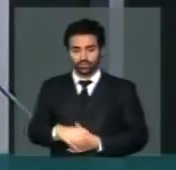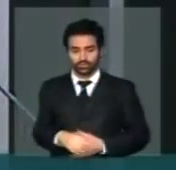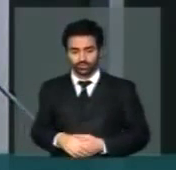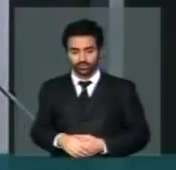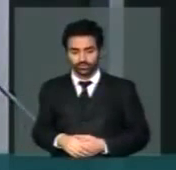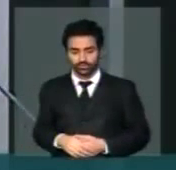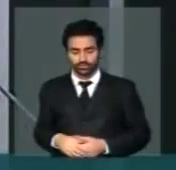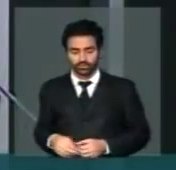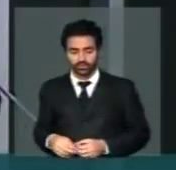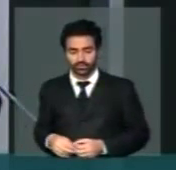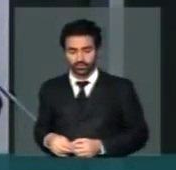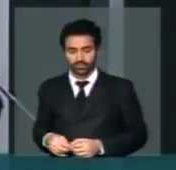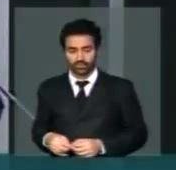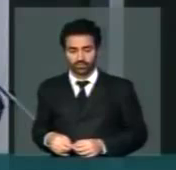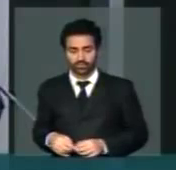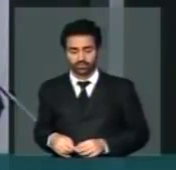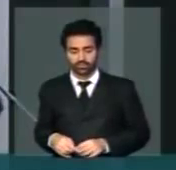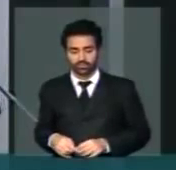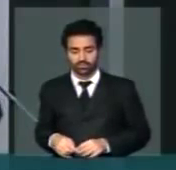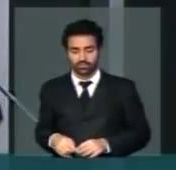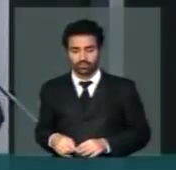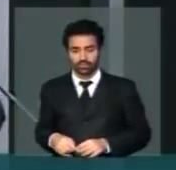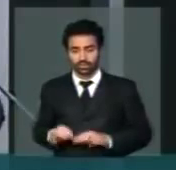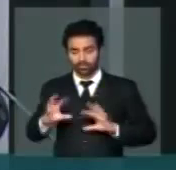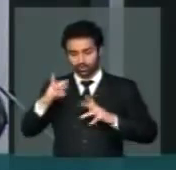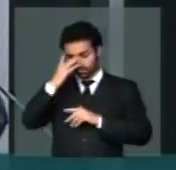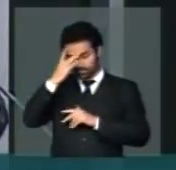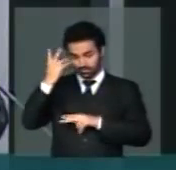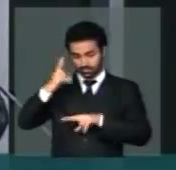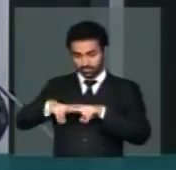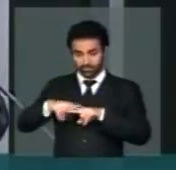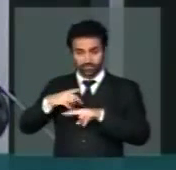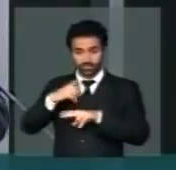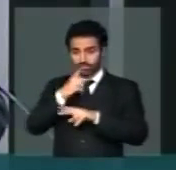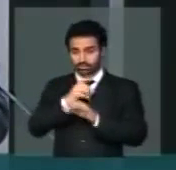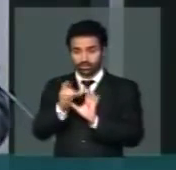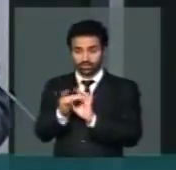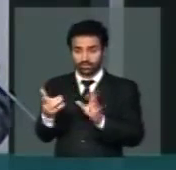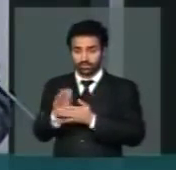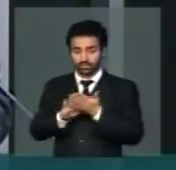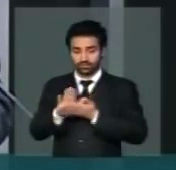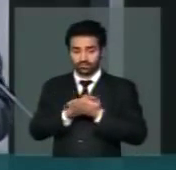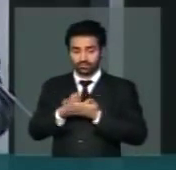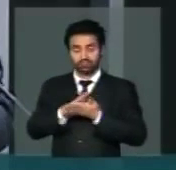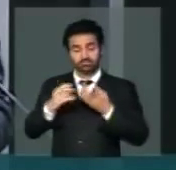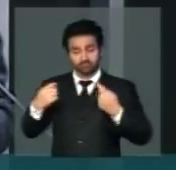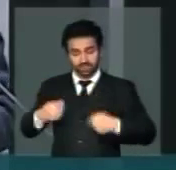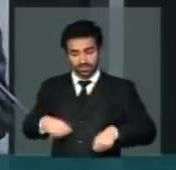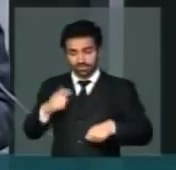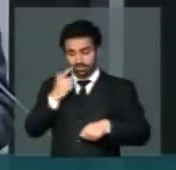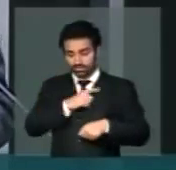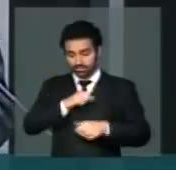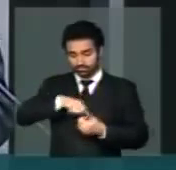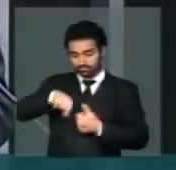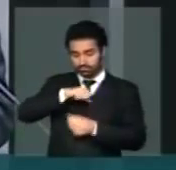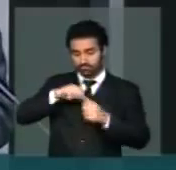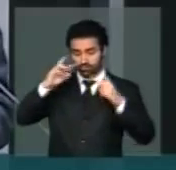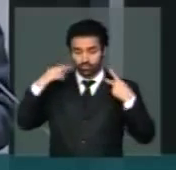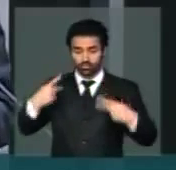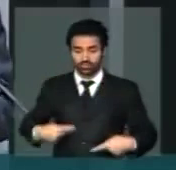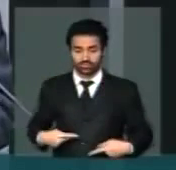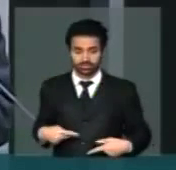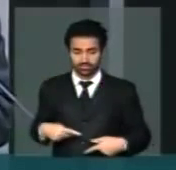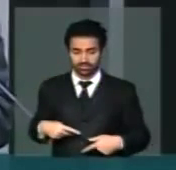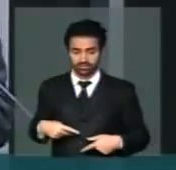vive o dilema, vou encerrar, presidente, já vive o dilema da privação da liberdade, e tem que ter condições lá de se humanizar. Não é o que